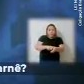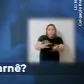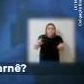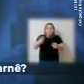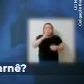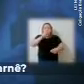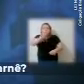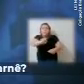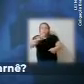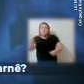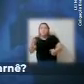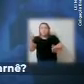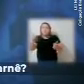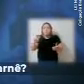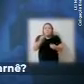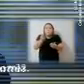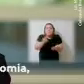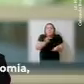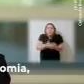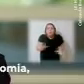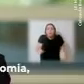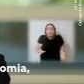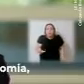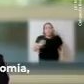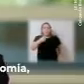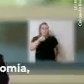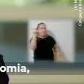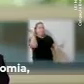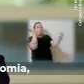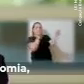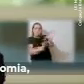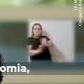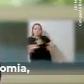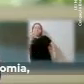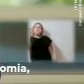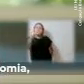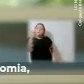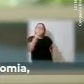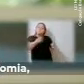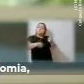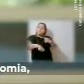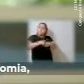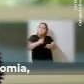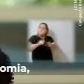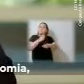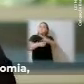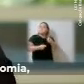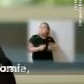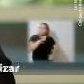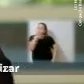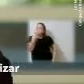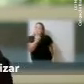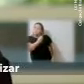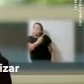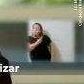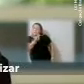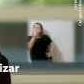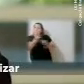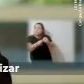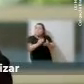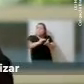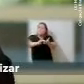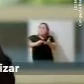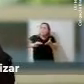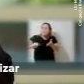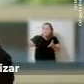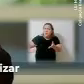Ter uma geladeira e não conseguir quitar o carnê? Estou preparado sim Para a questão da economia Fazer com que